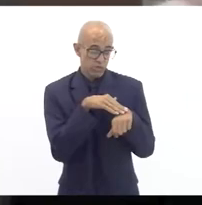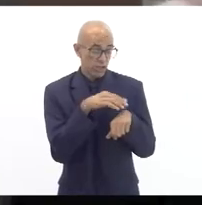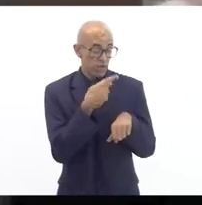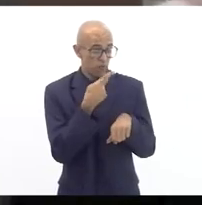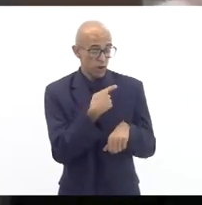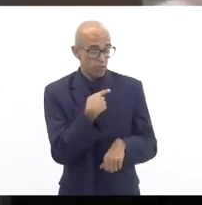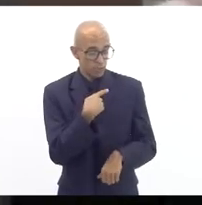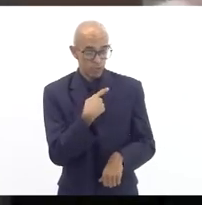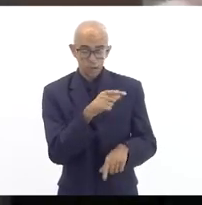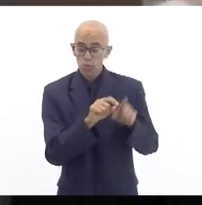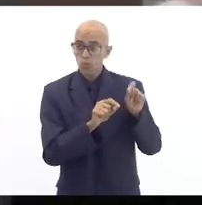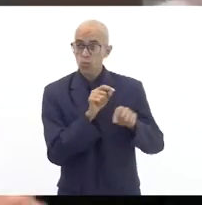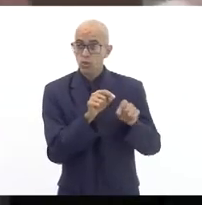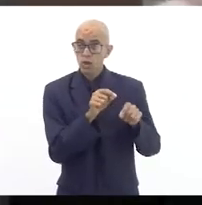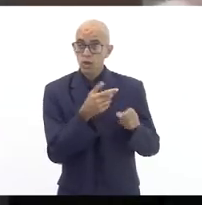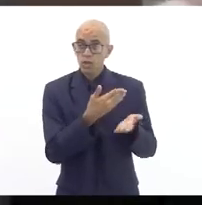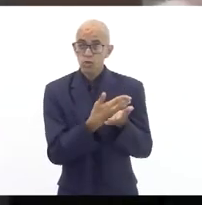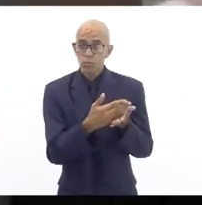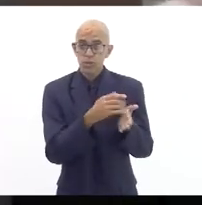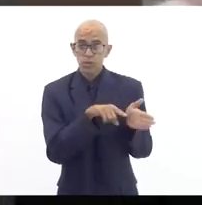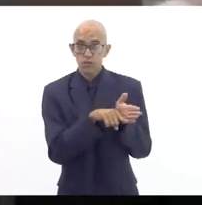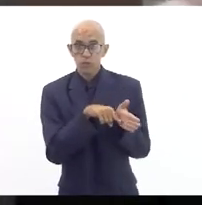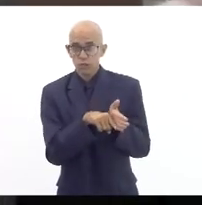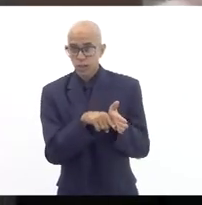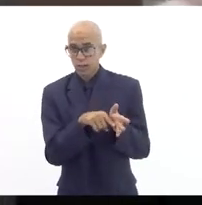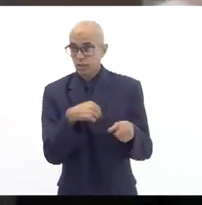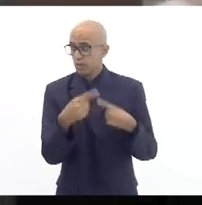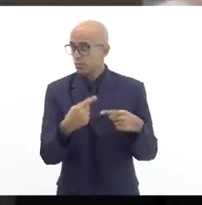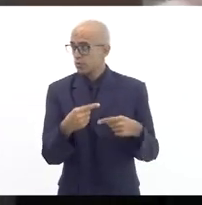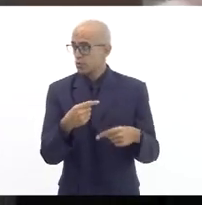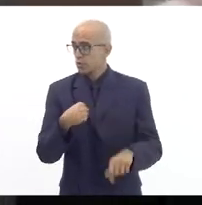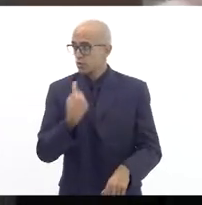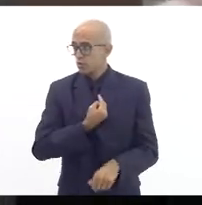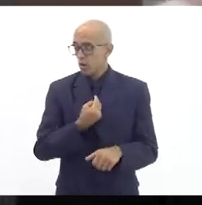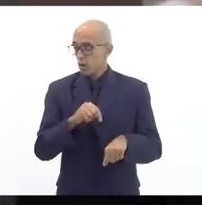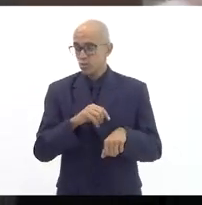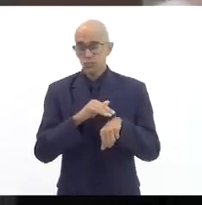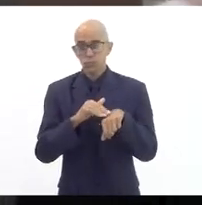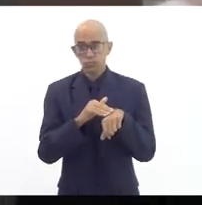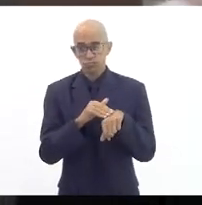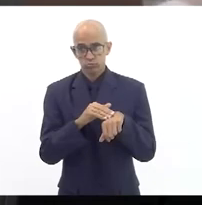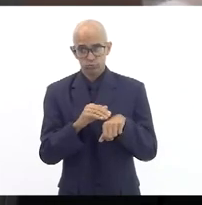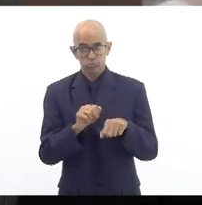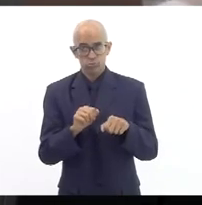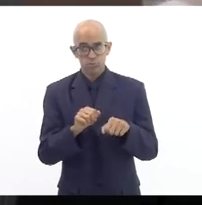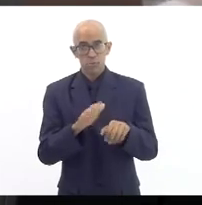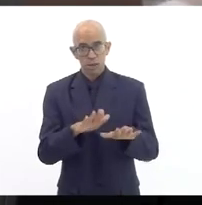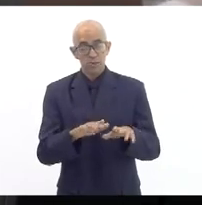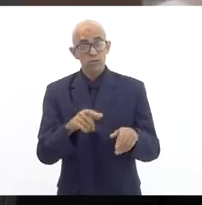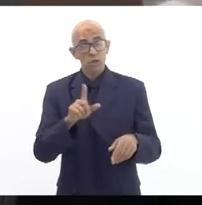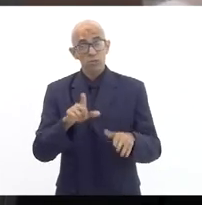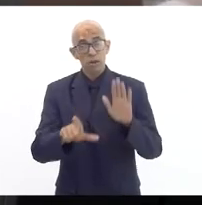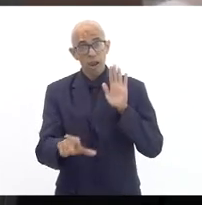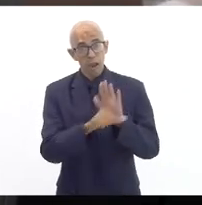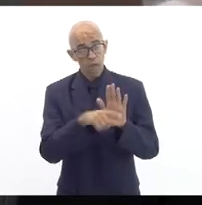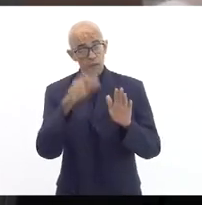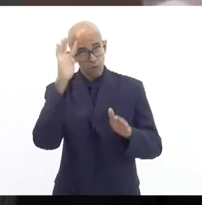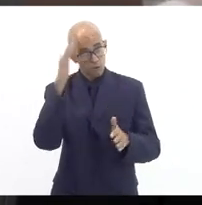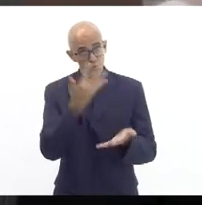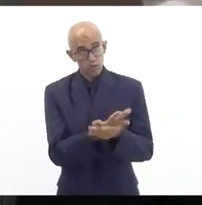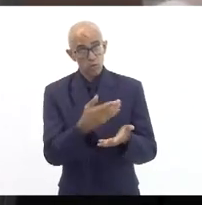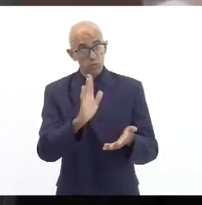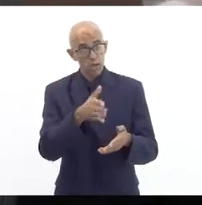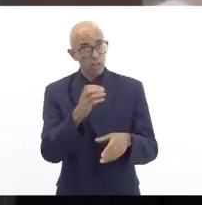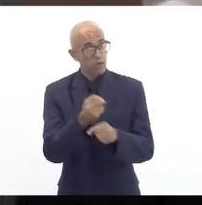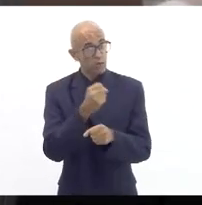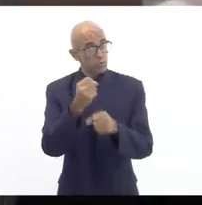que eles começaram a investigar as mortes depois da mobilização que a gente fez, mas, na verdade, isso era uma lei, uma resolução que já estava construída há